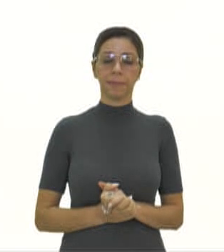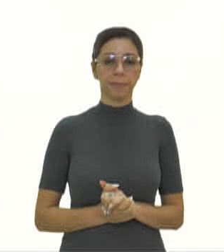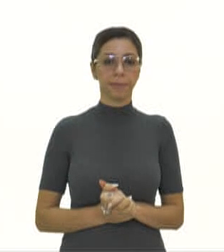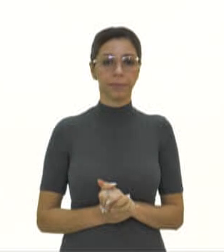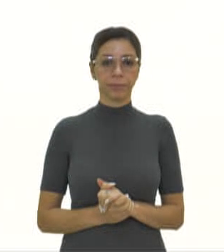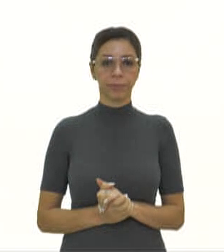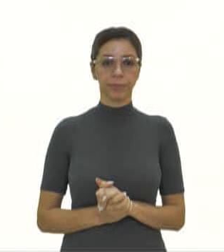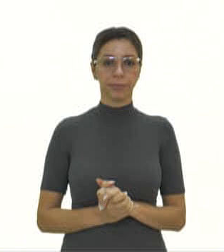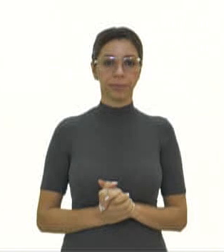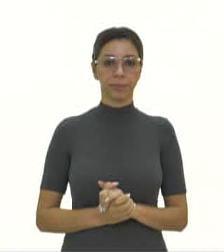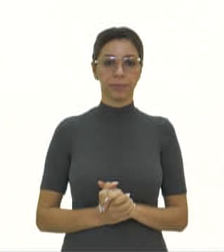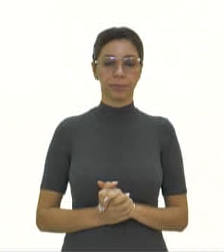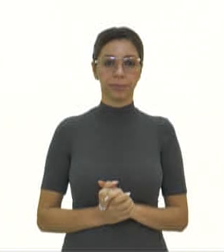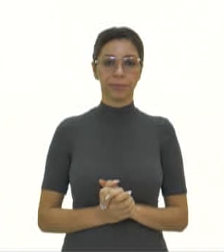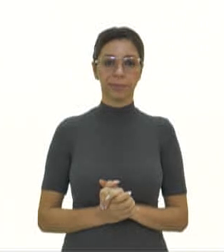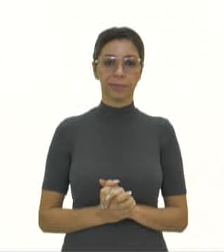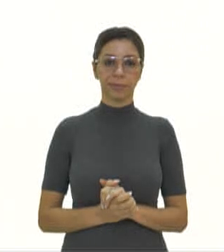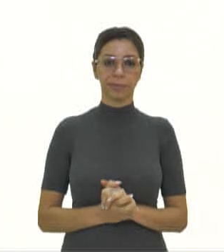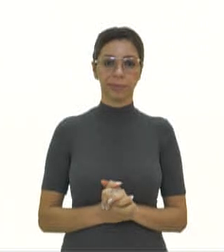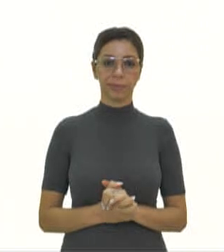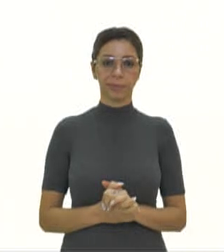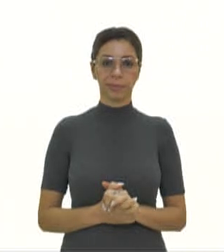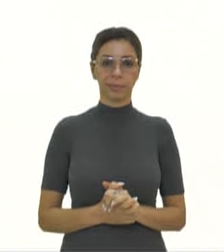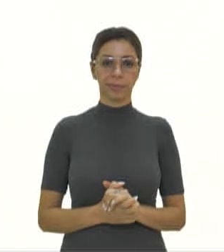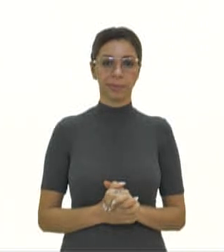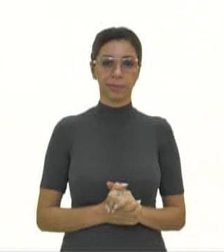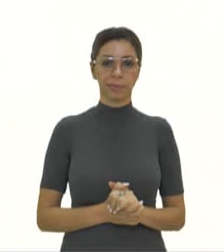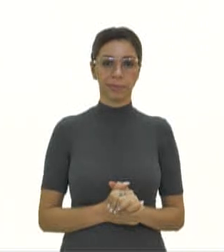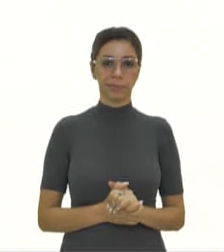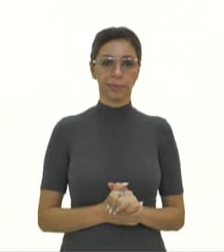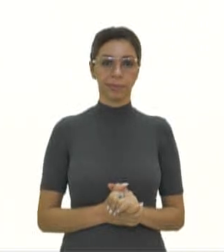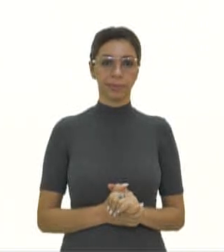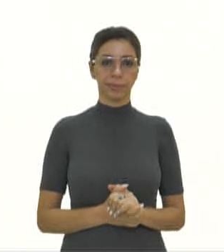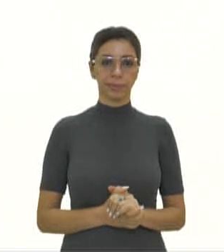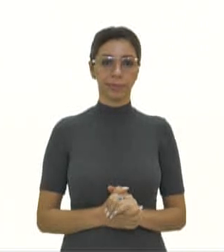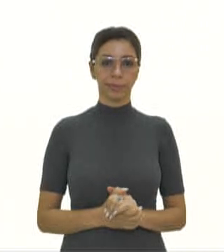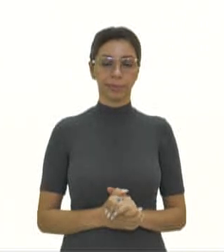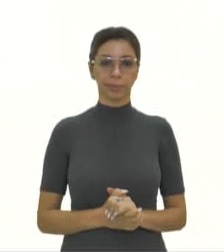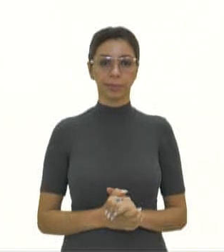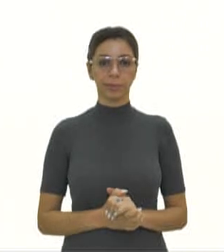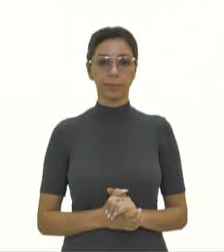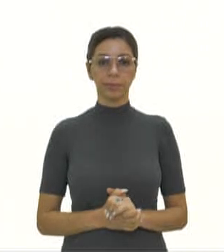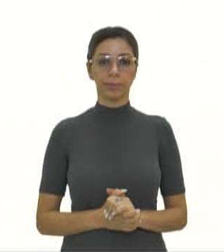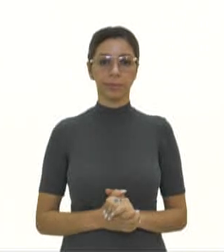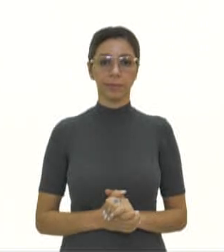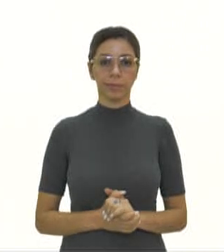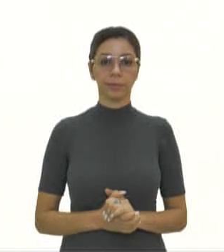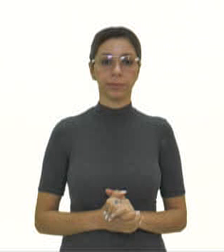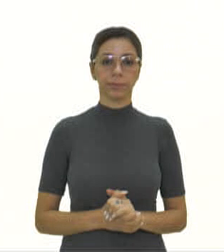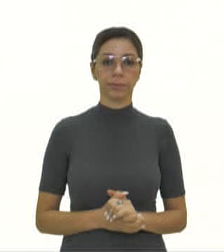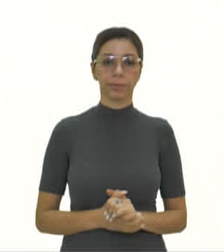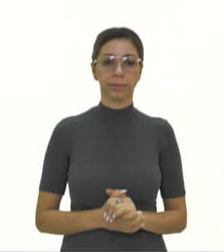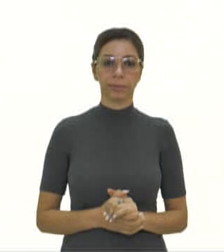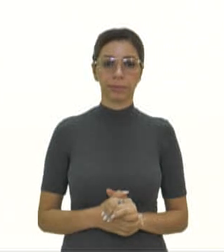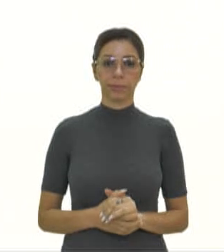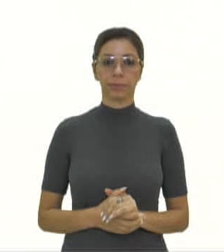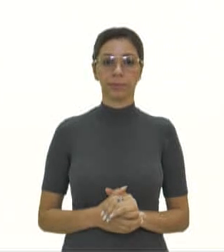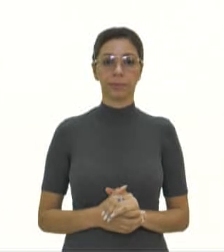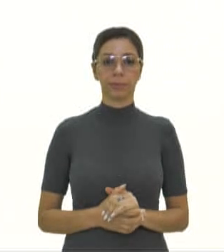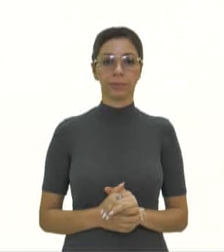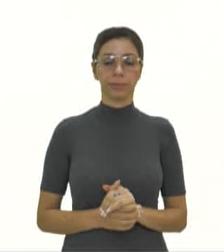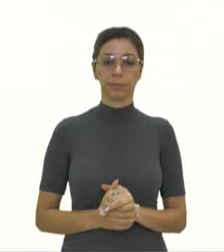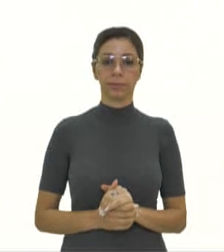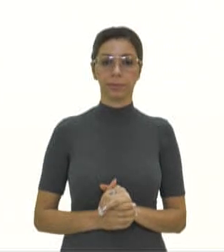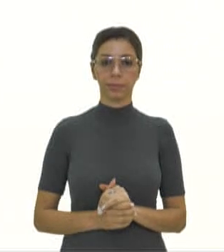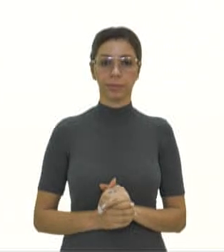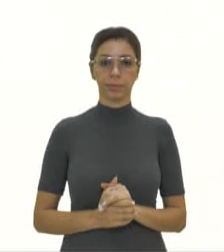enormous possibility of chemistry, a science that in the middle 19th century had just been born and scarcely